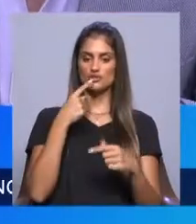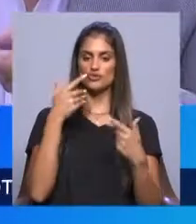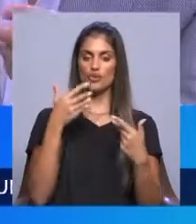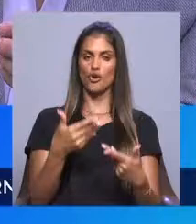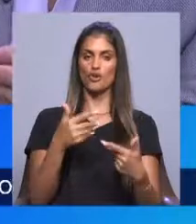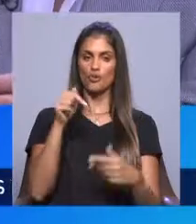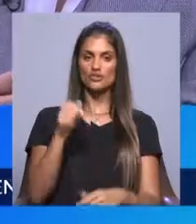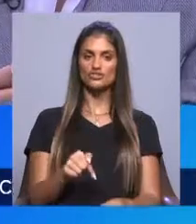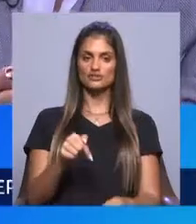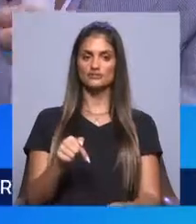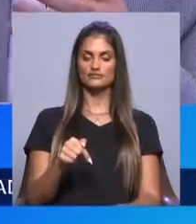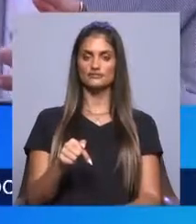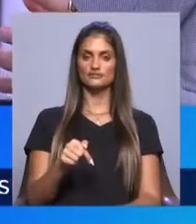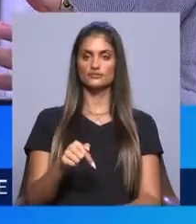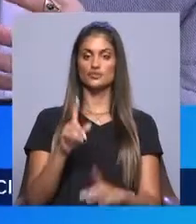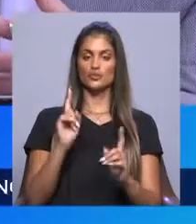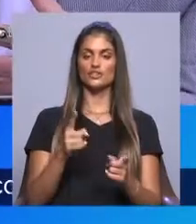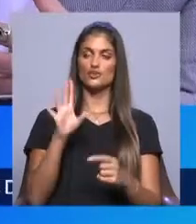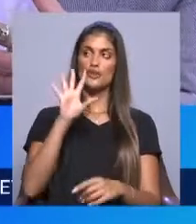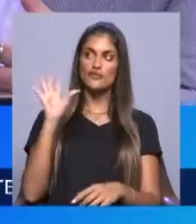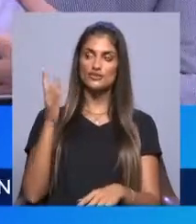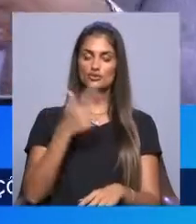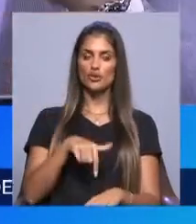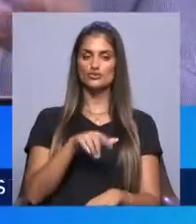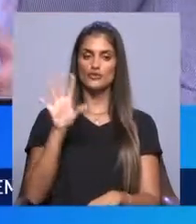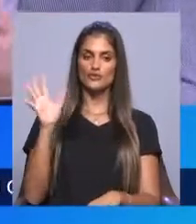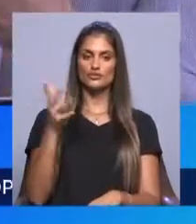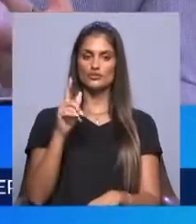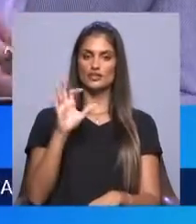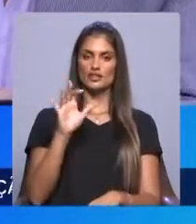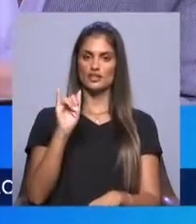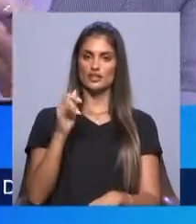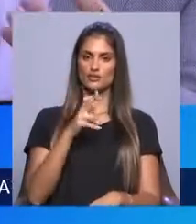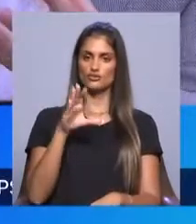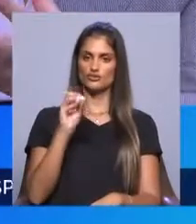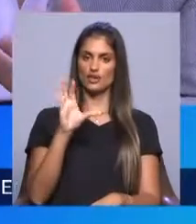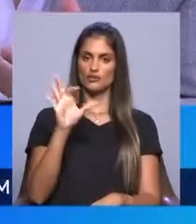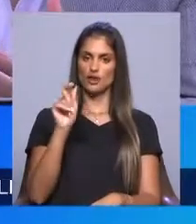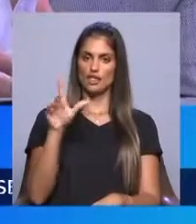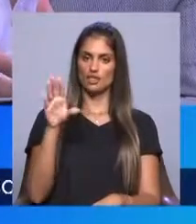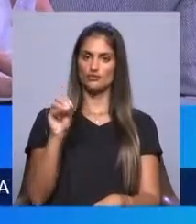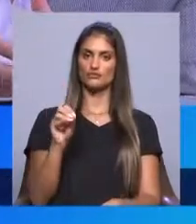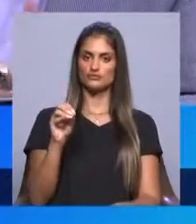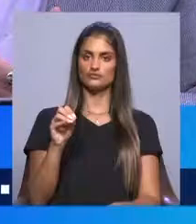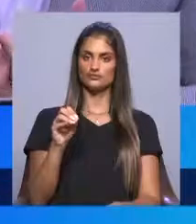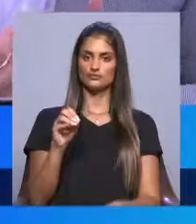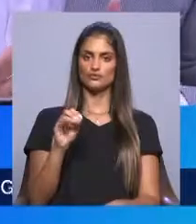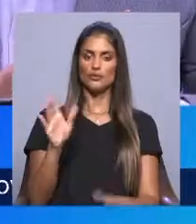hoje. No início do universo, em que nós tínhamos um universo com hidrogênio e com hélio, o combustível precisamente das